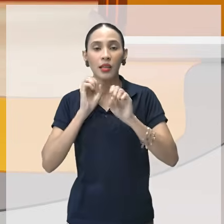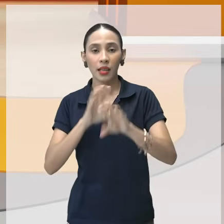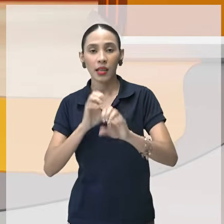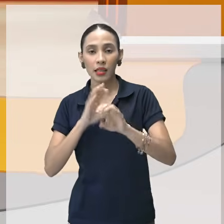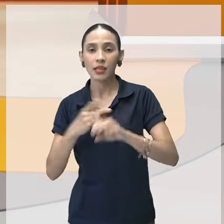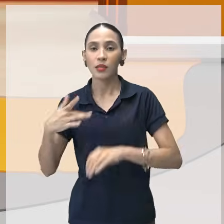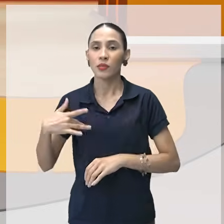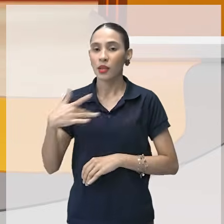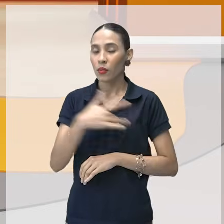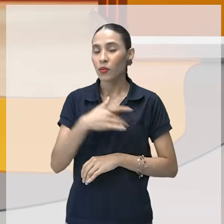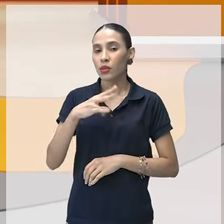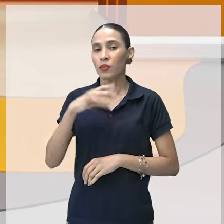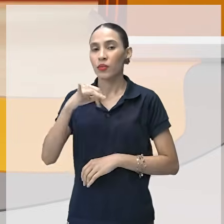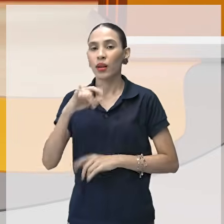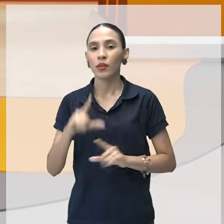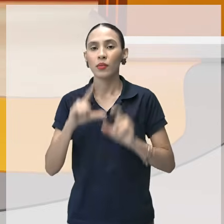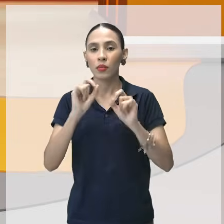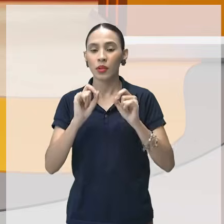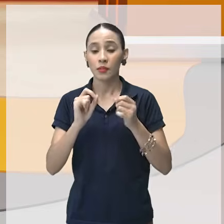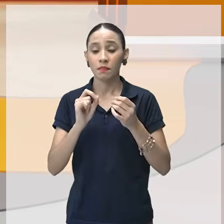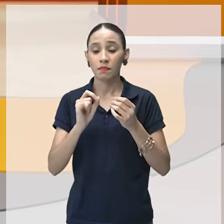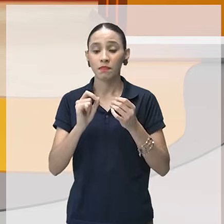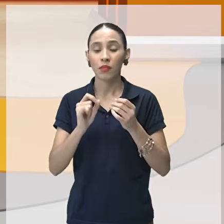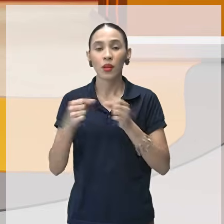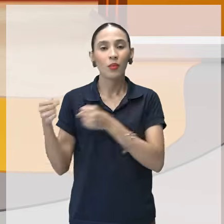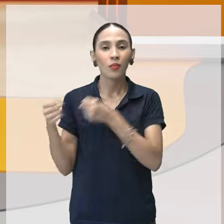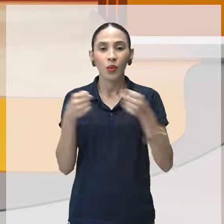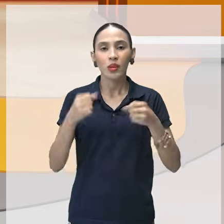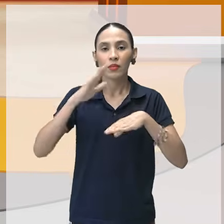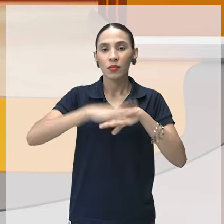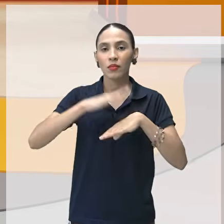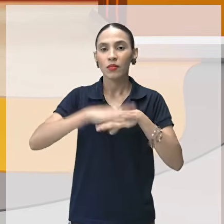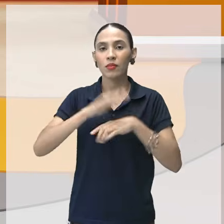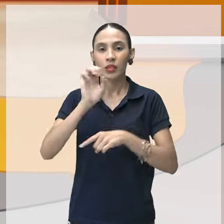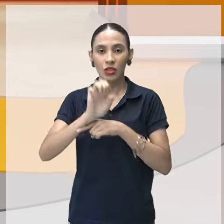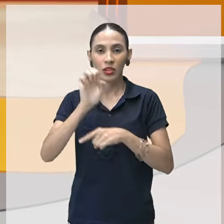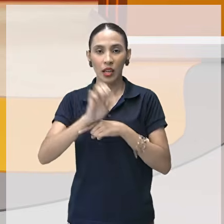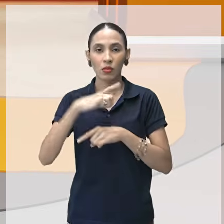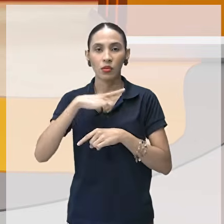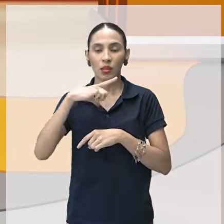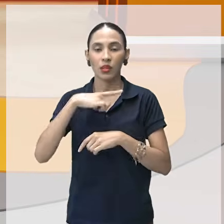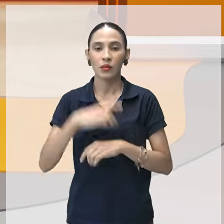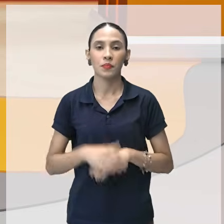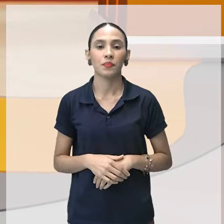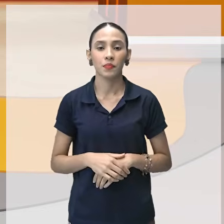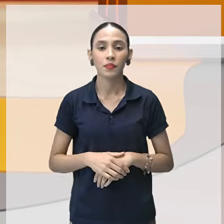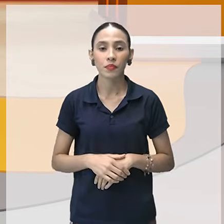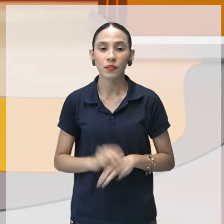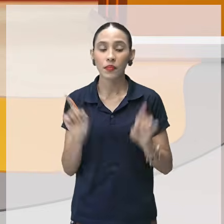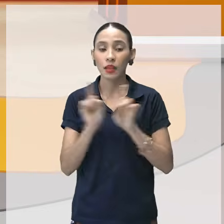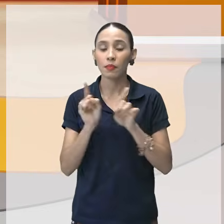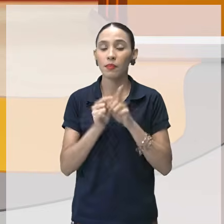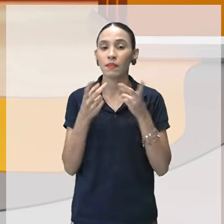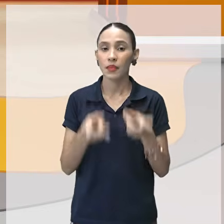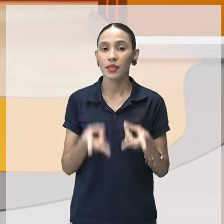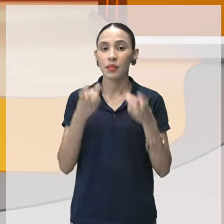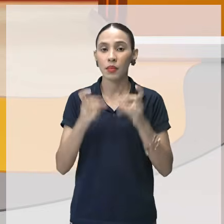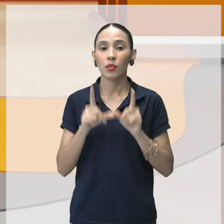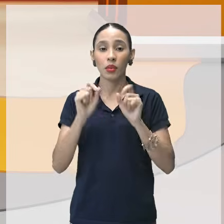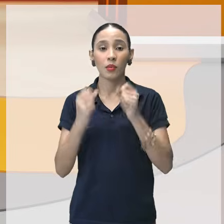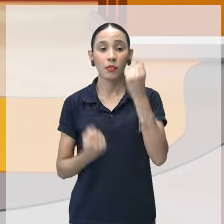educação, de saúde, vai estar tudo às mãos do Estado, certo? E também vamos observar